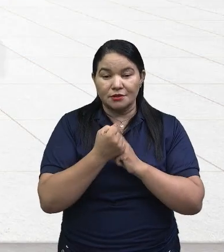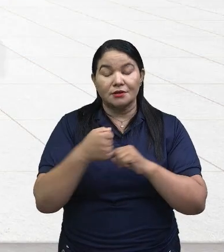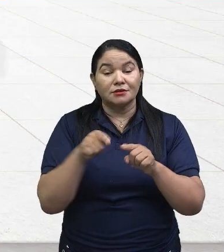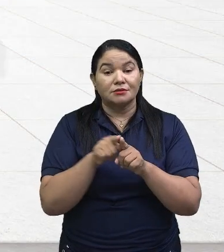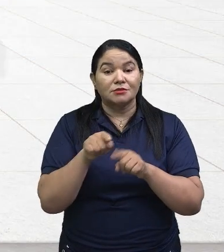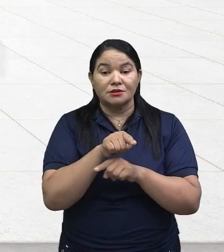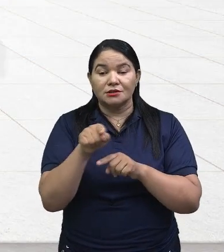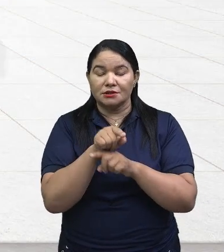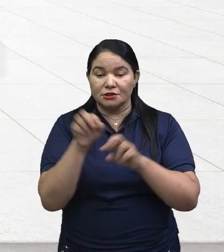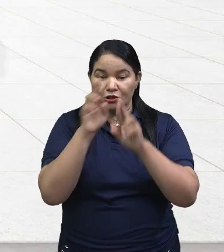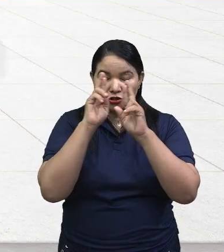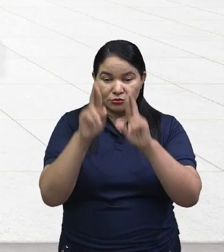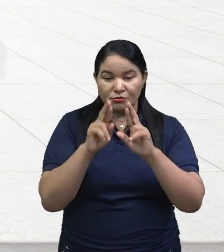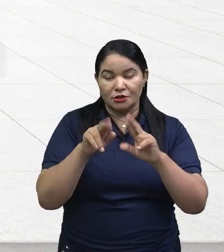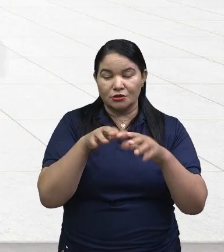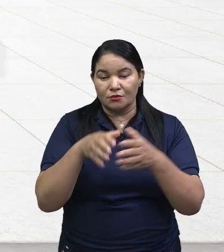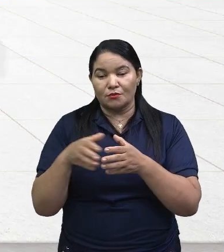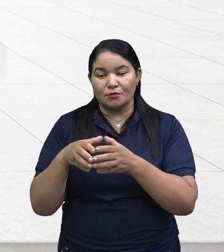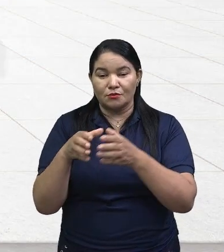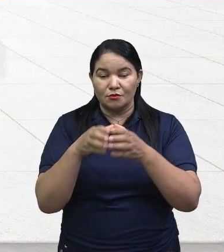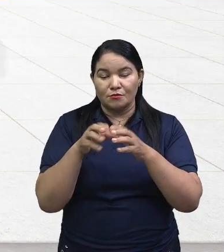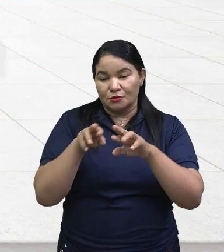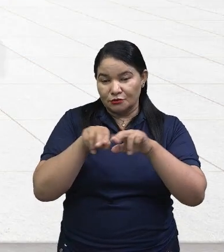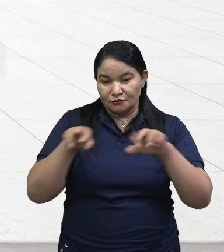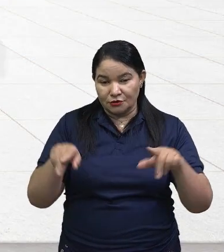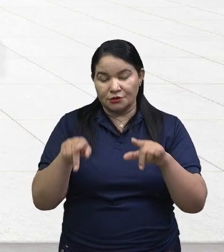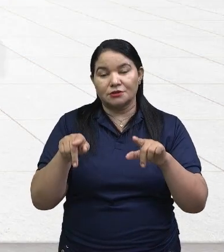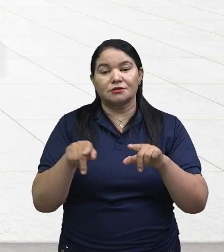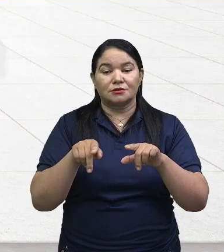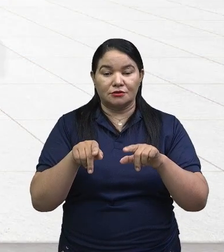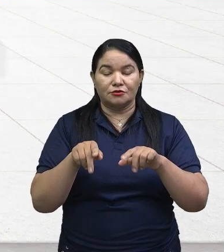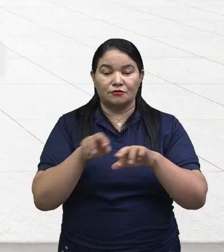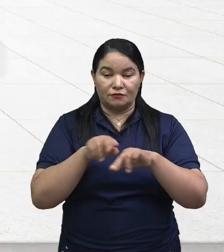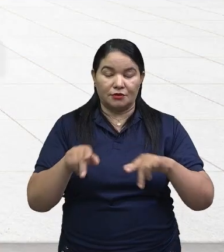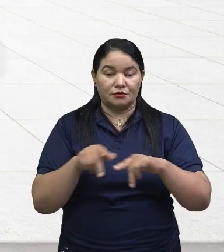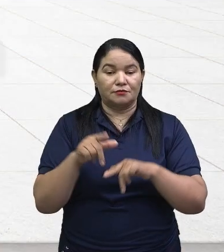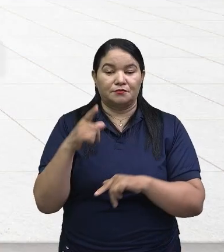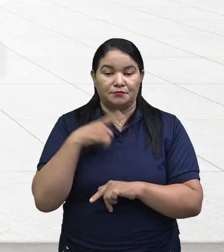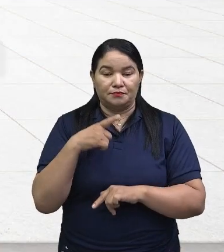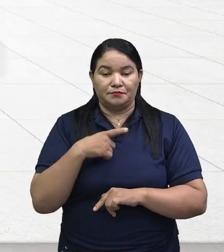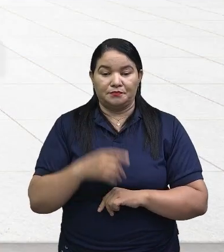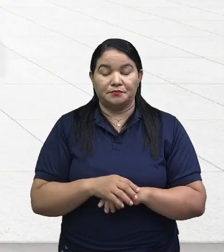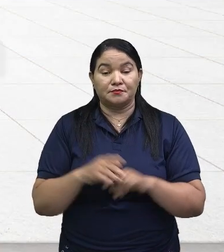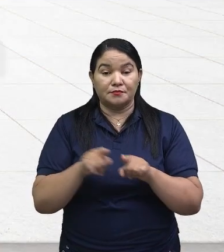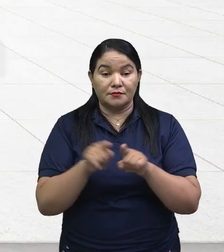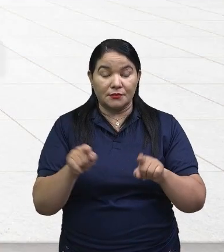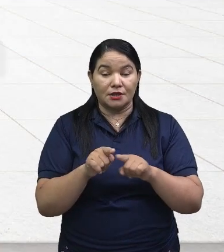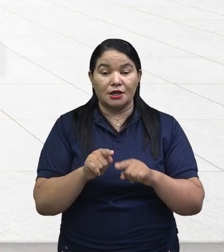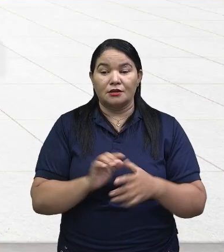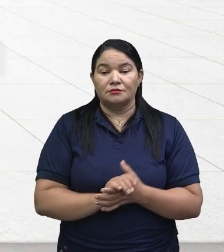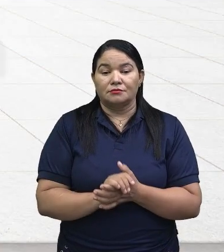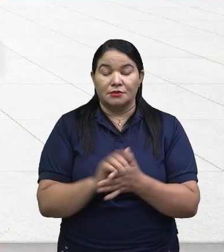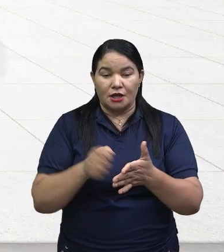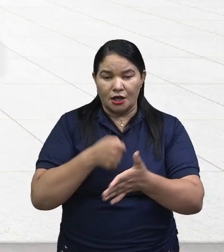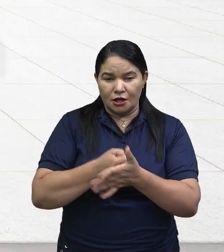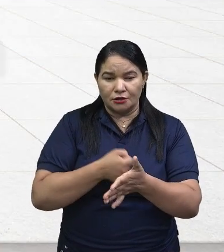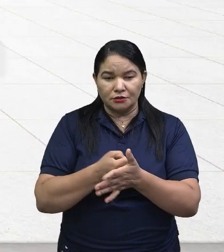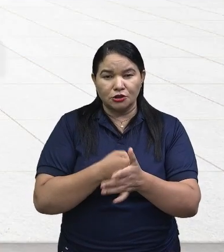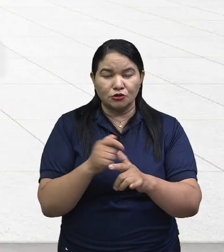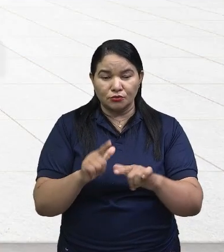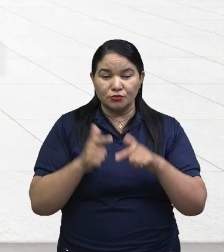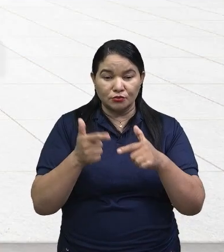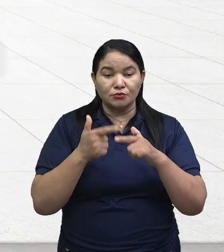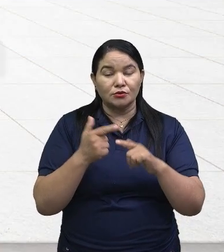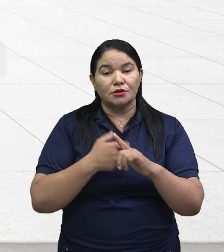que respeita as diferenças diversas que existem, Então, a luta pelos direitos sociais